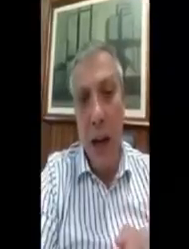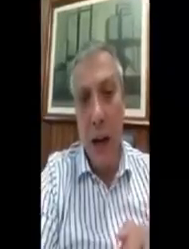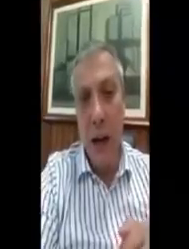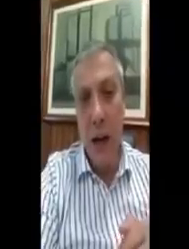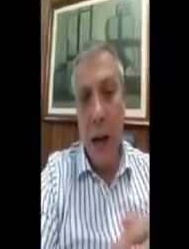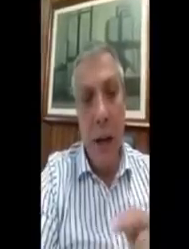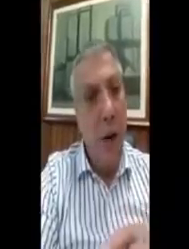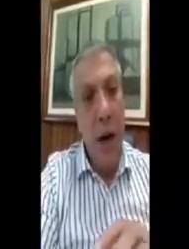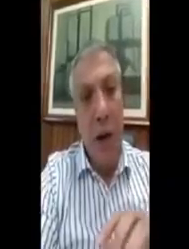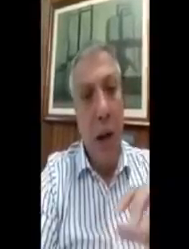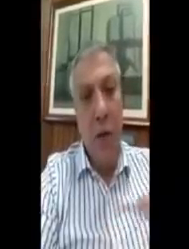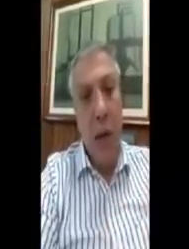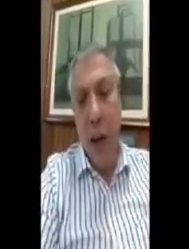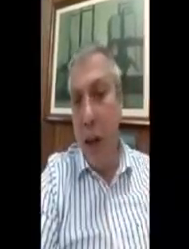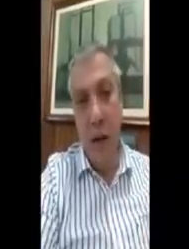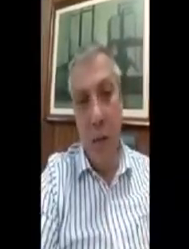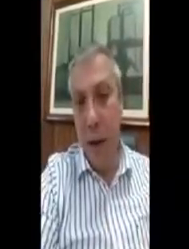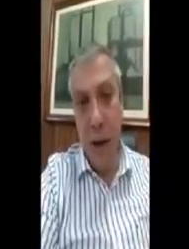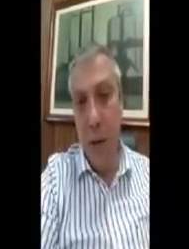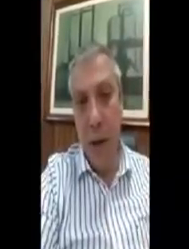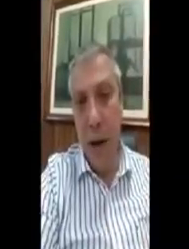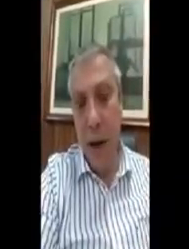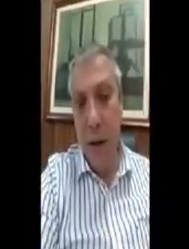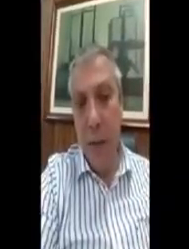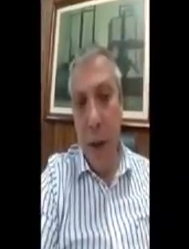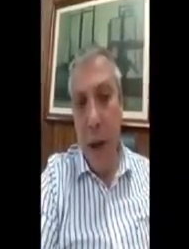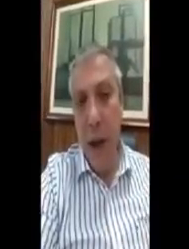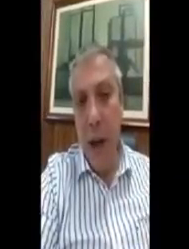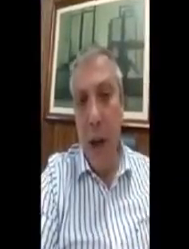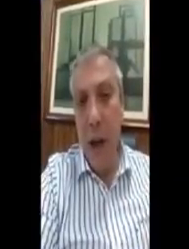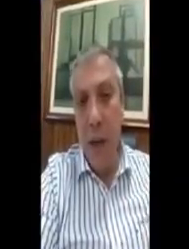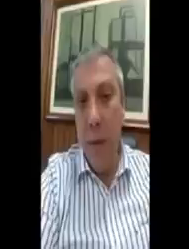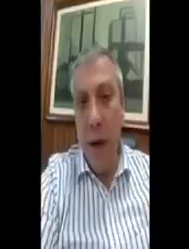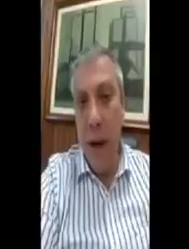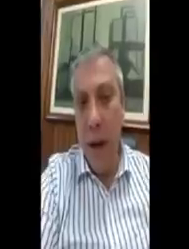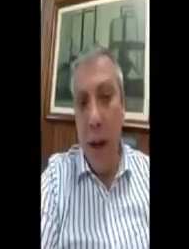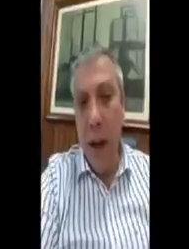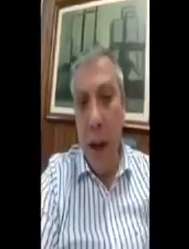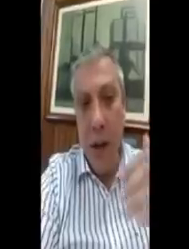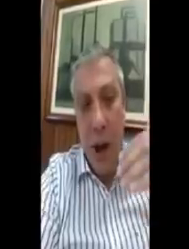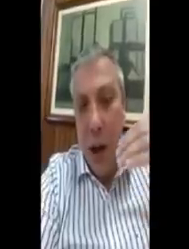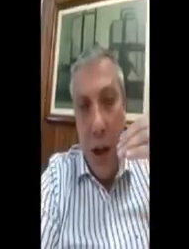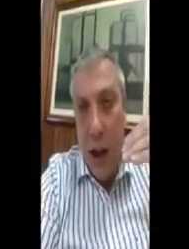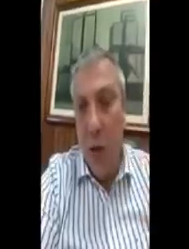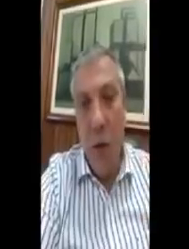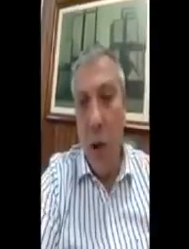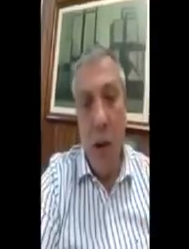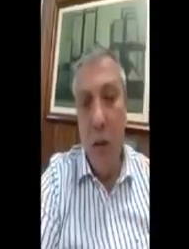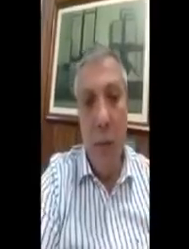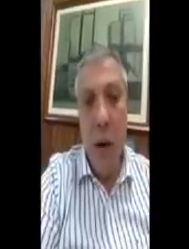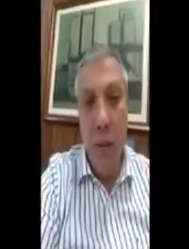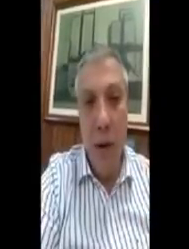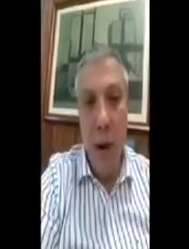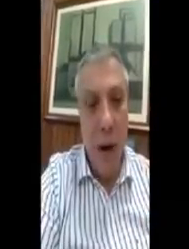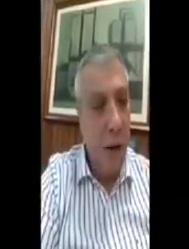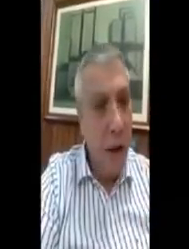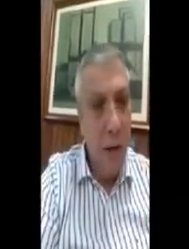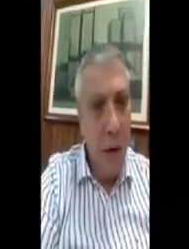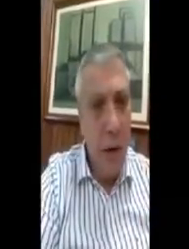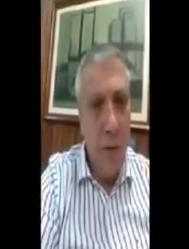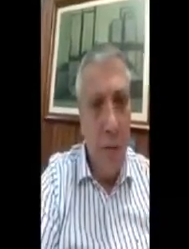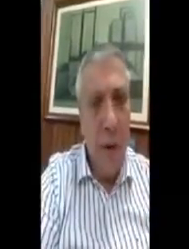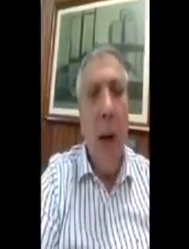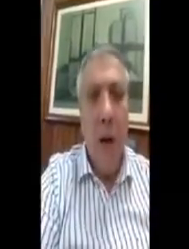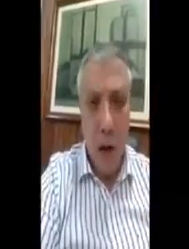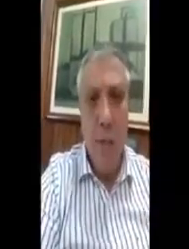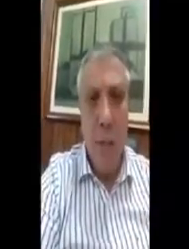é interna. Não acho que a luta é sair do PSDB e apenas achar que as coisas não podem melhorar. Não,